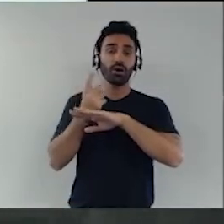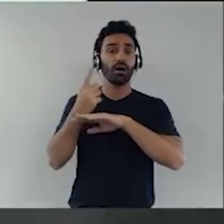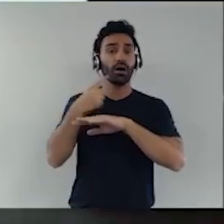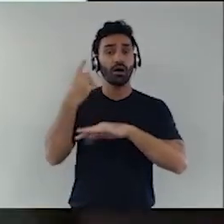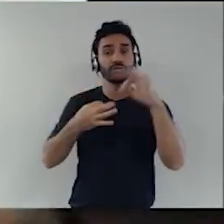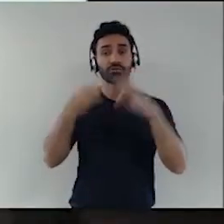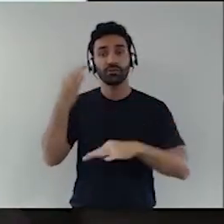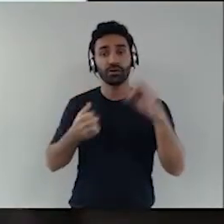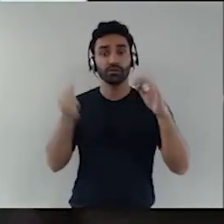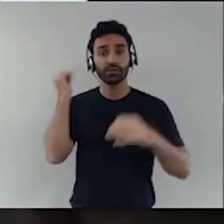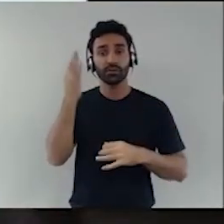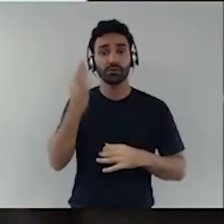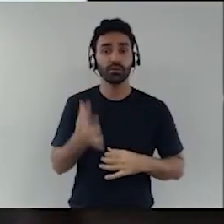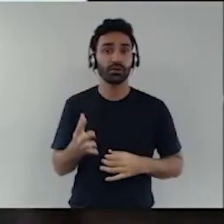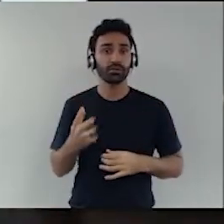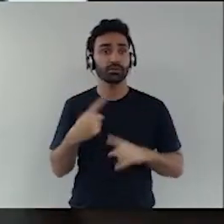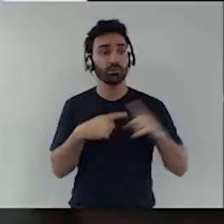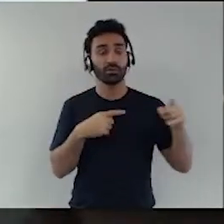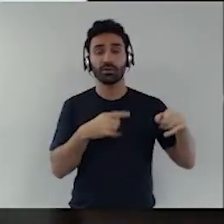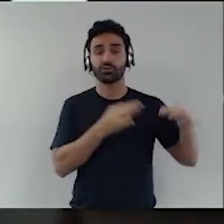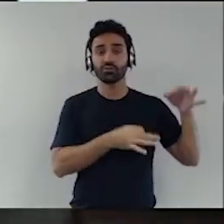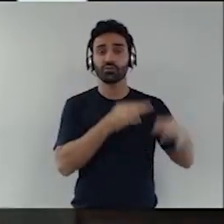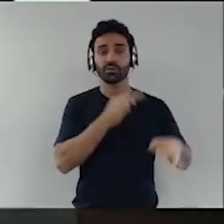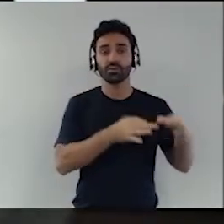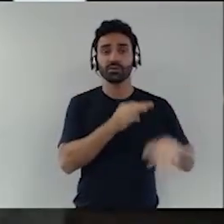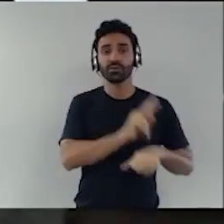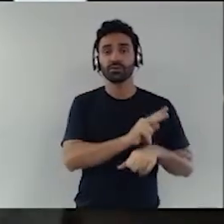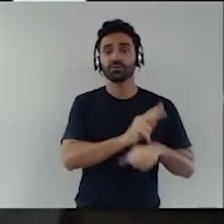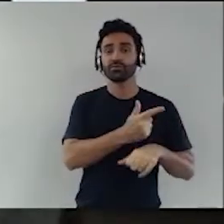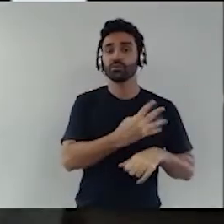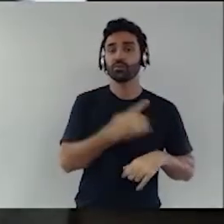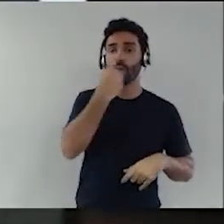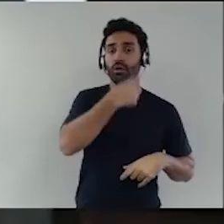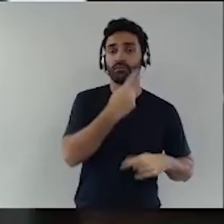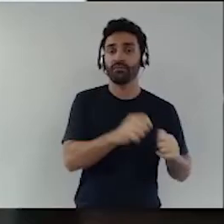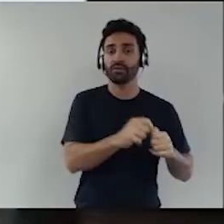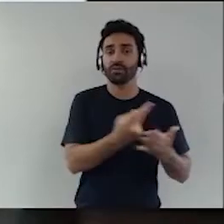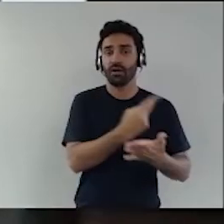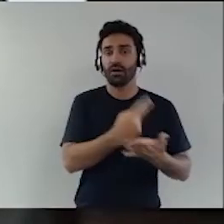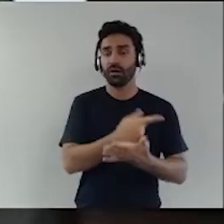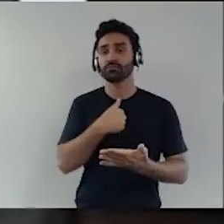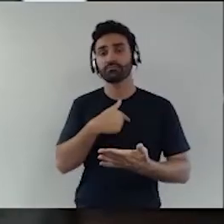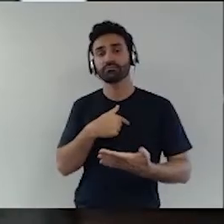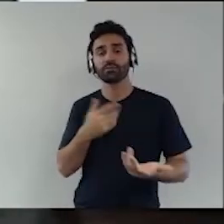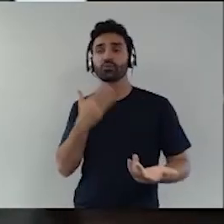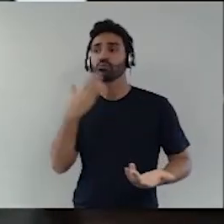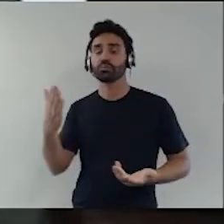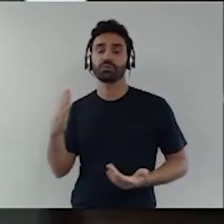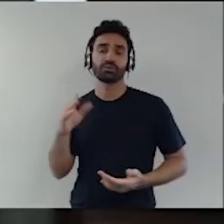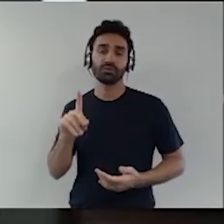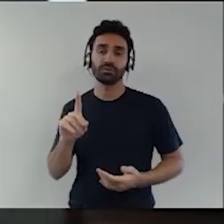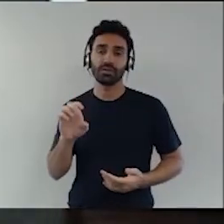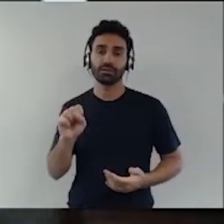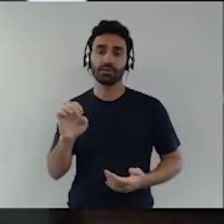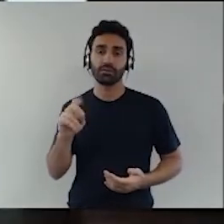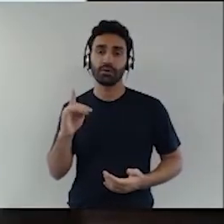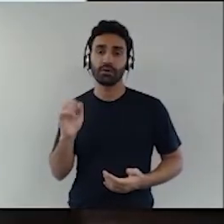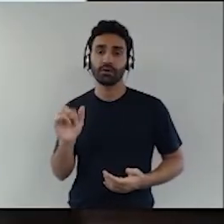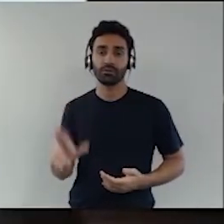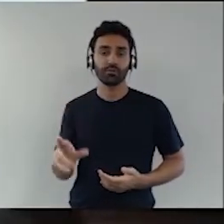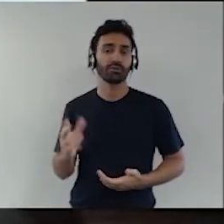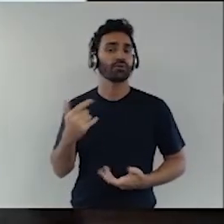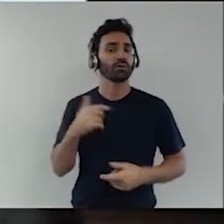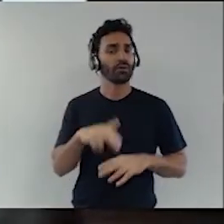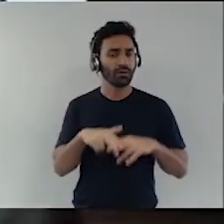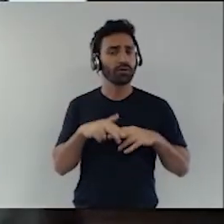da decisão do juiz plantonista. Isso ninguém vê, né? Então, eu acho que, eu lhes confesso que, embora tenha exercido